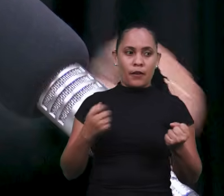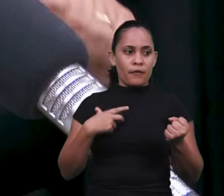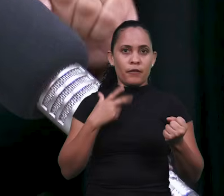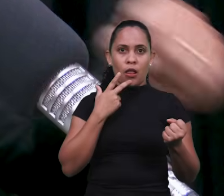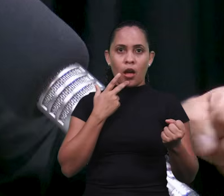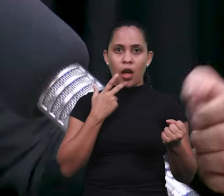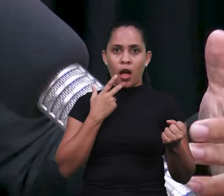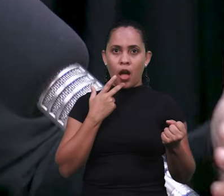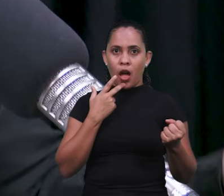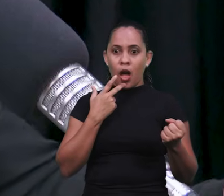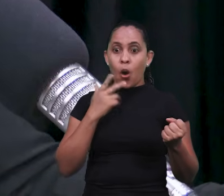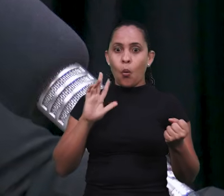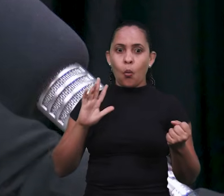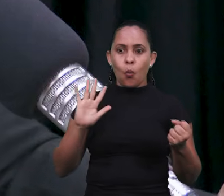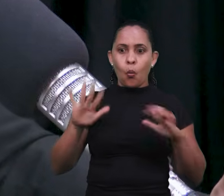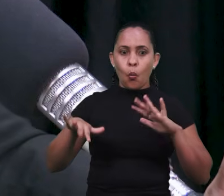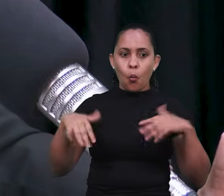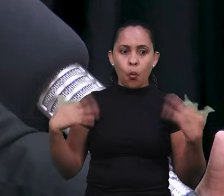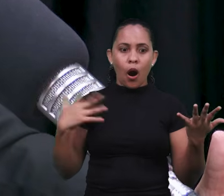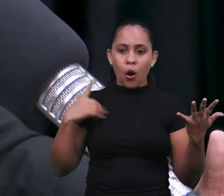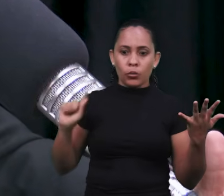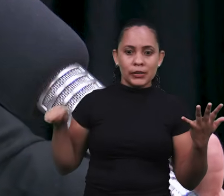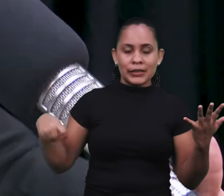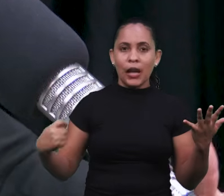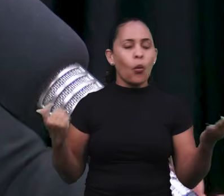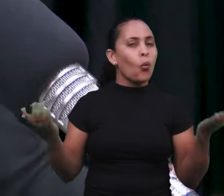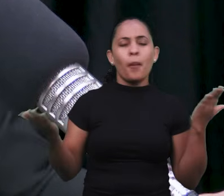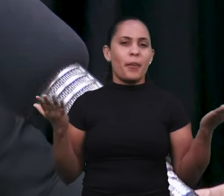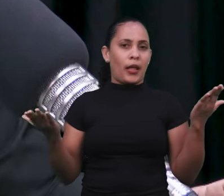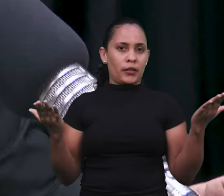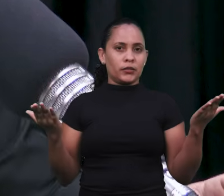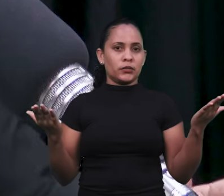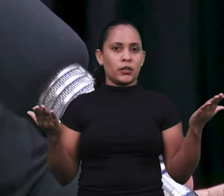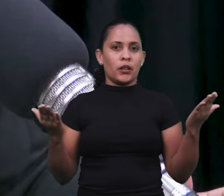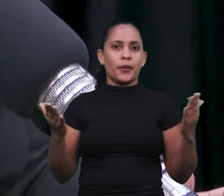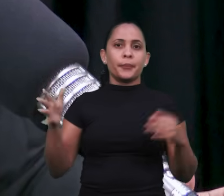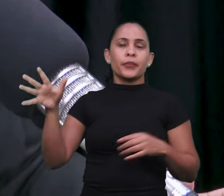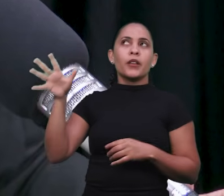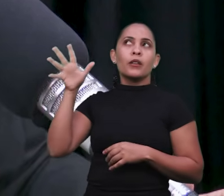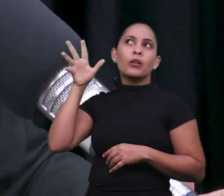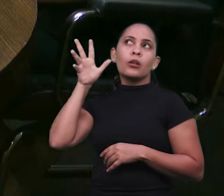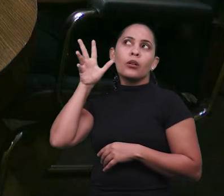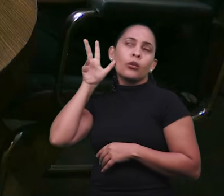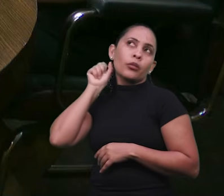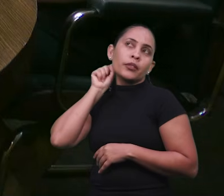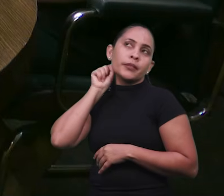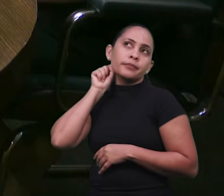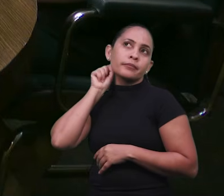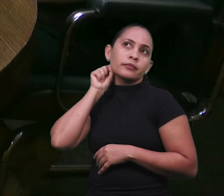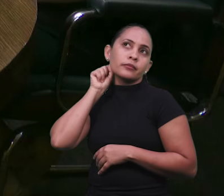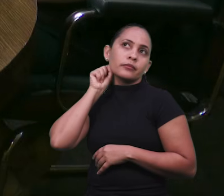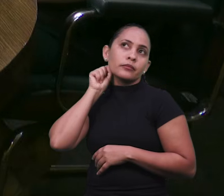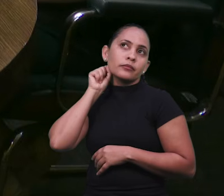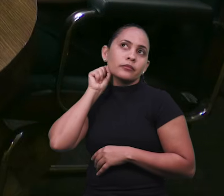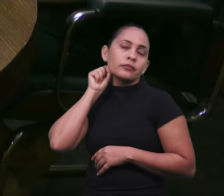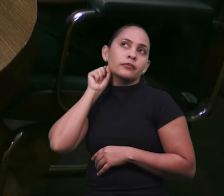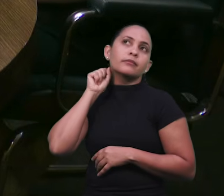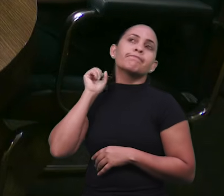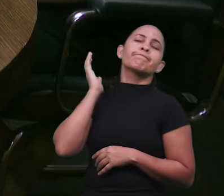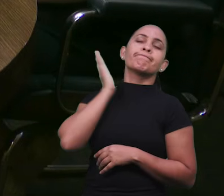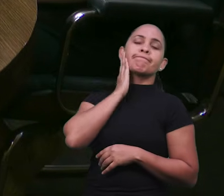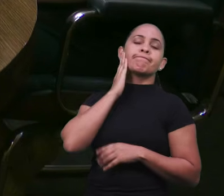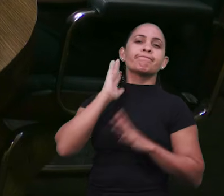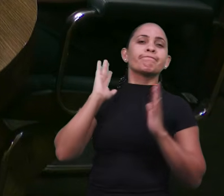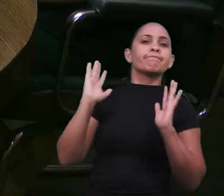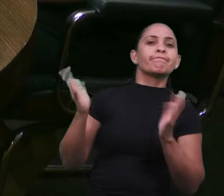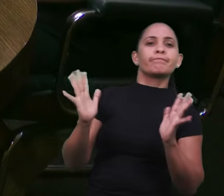porque fala a palavra, eu tenho que buscar qual que é o sinal. Não. Ouve, assimila e transcreve a interpretação. É simples. E